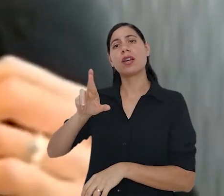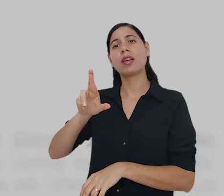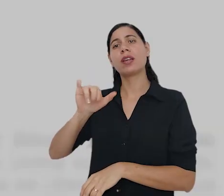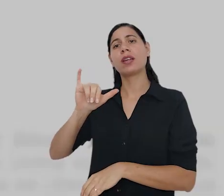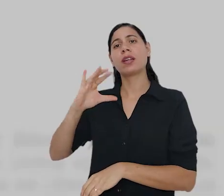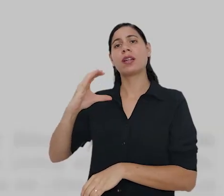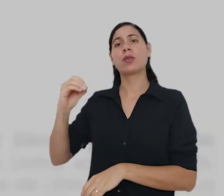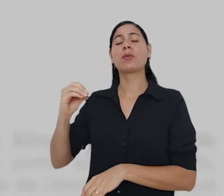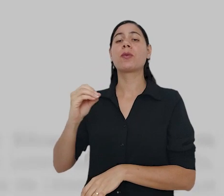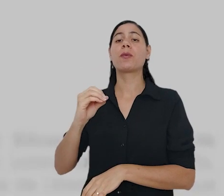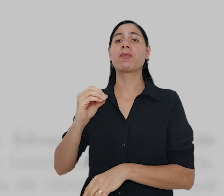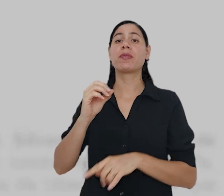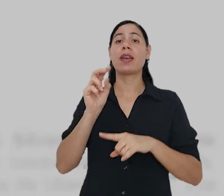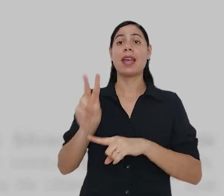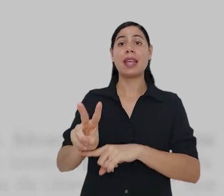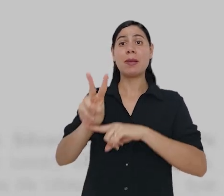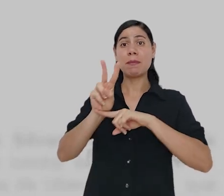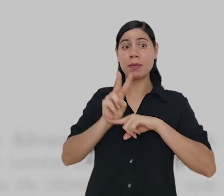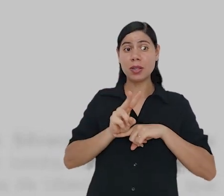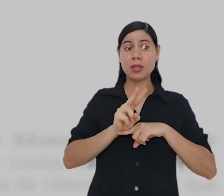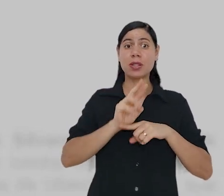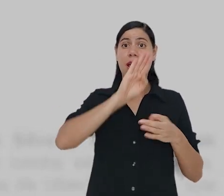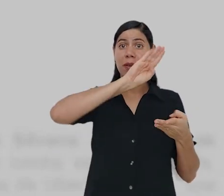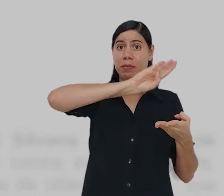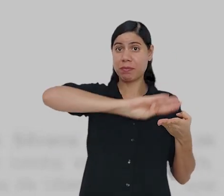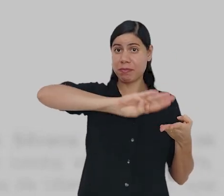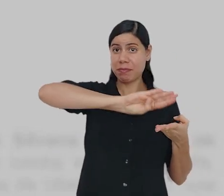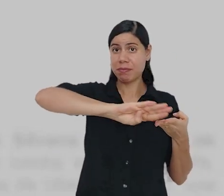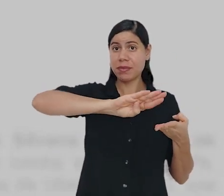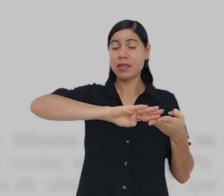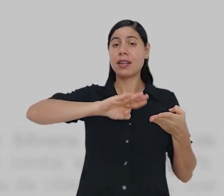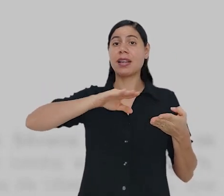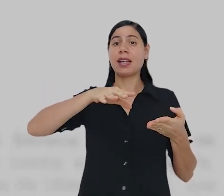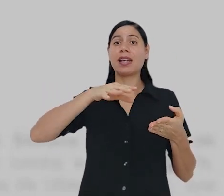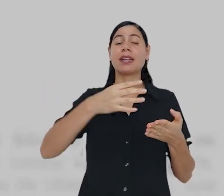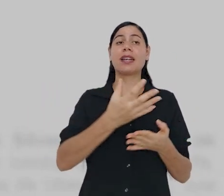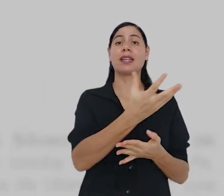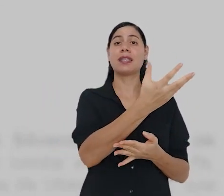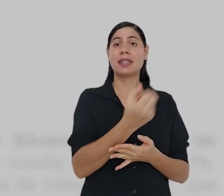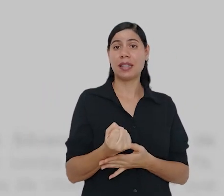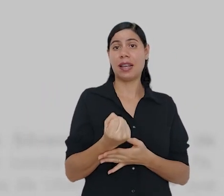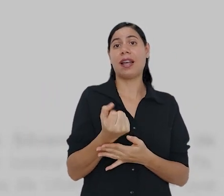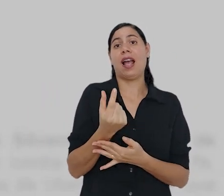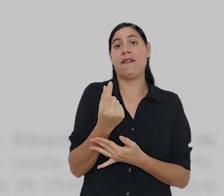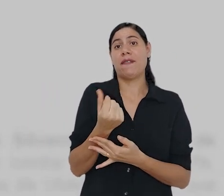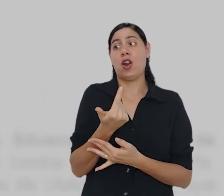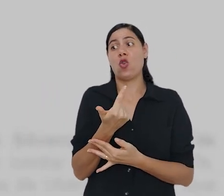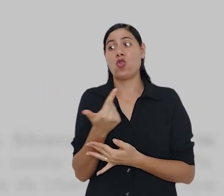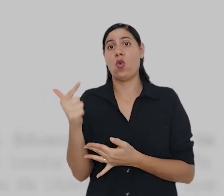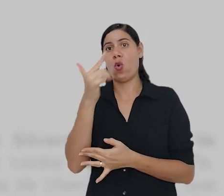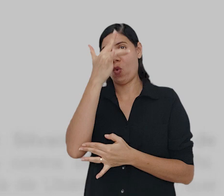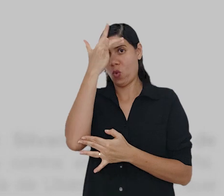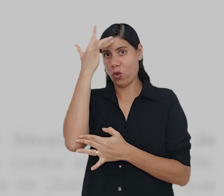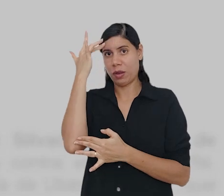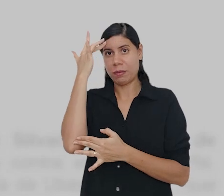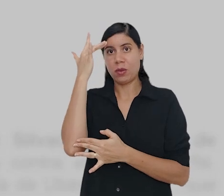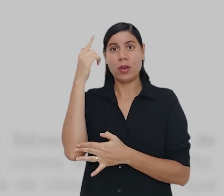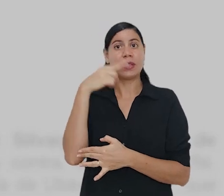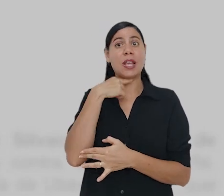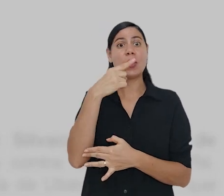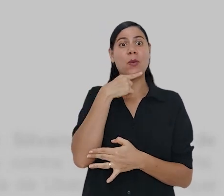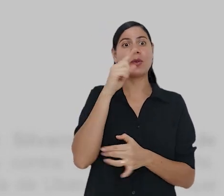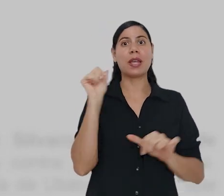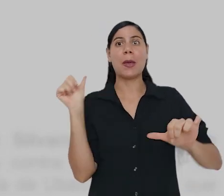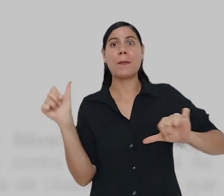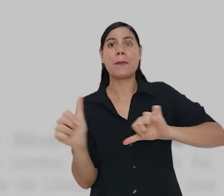Pinheiro, emprestar a conta bancária e sacar valores de terceiro sem tempo de reversão da operação, fruto